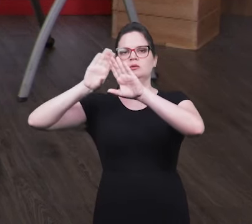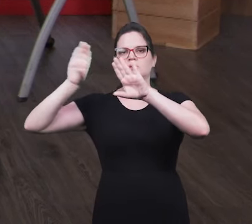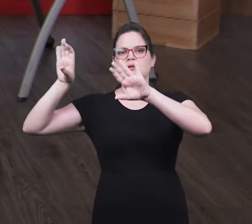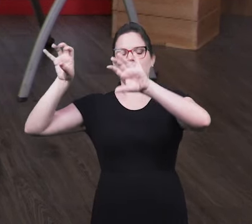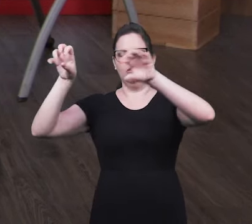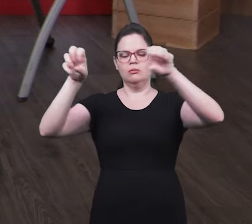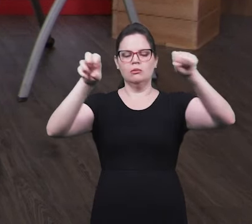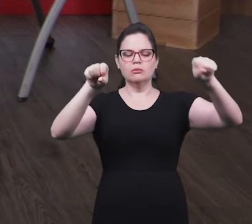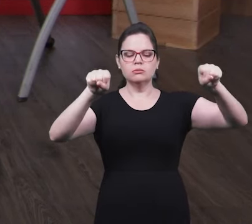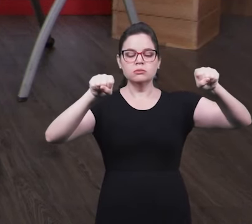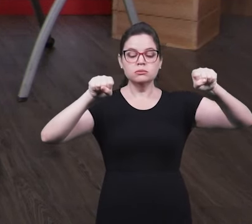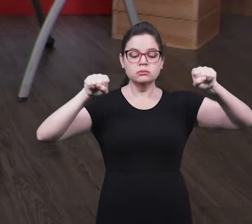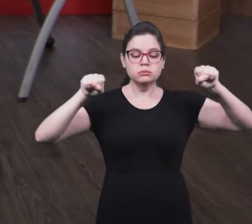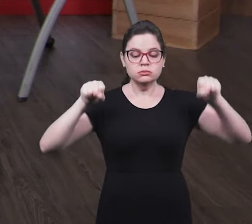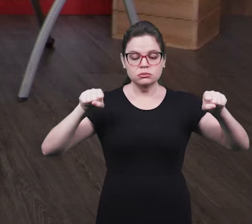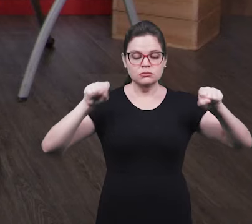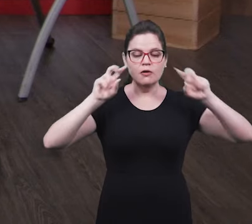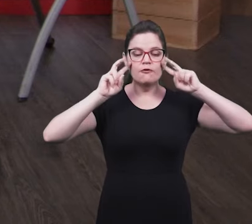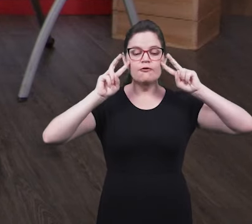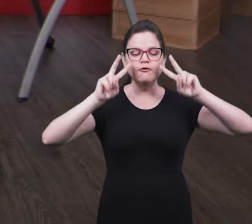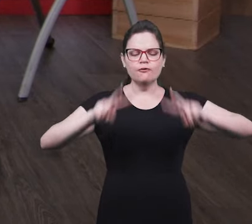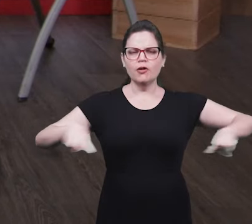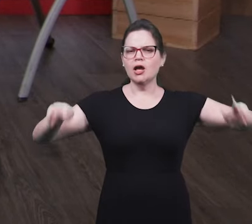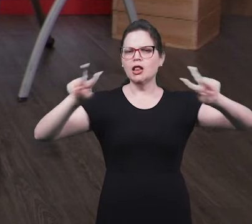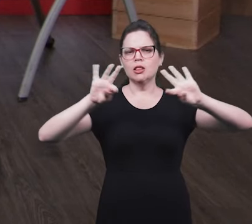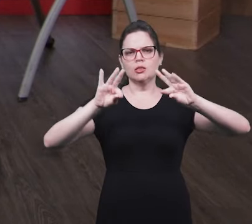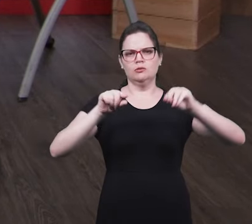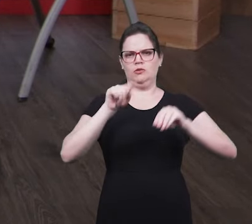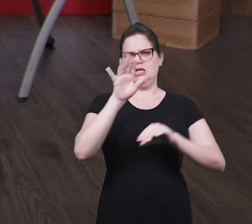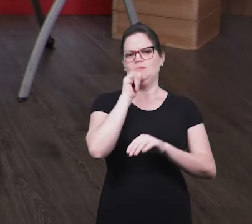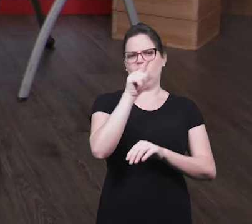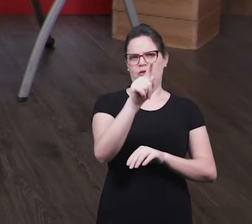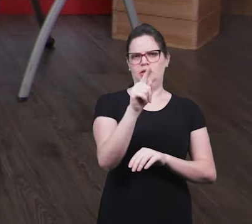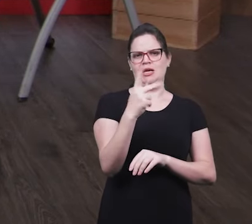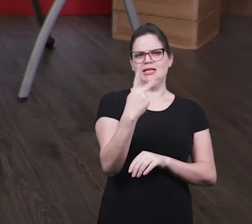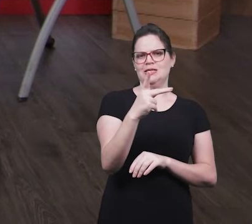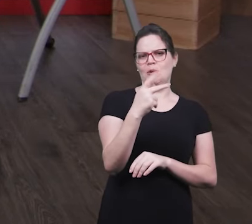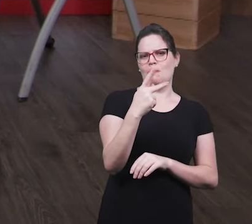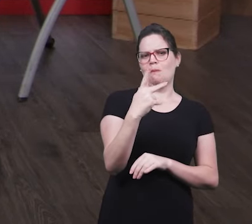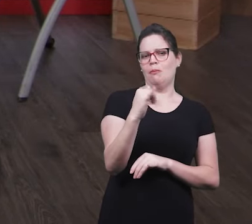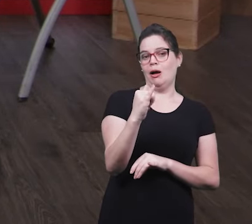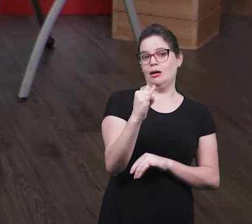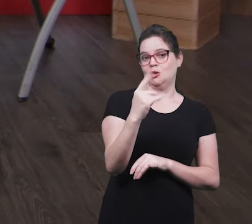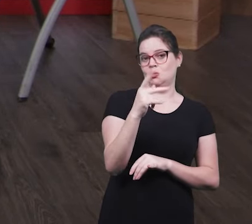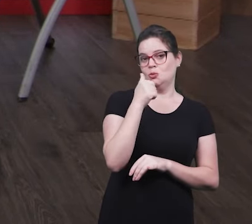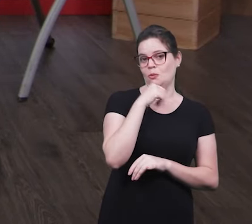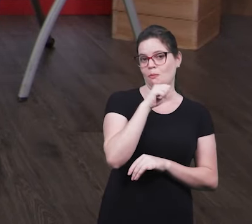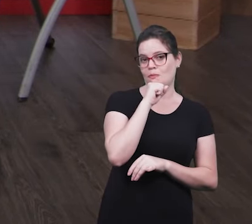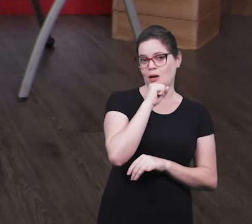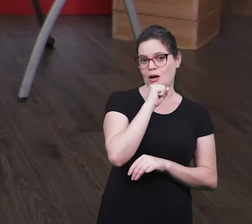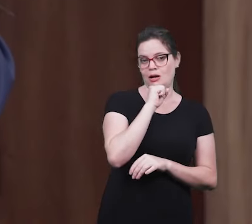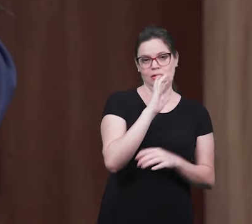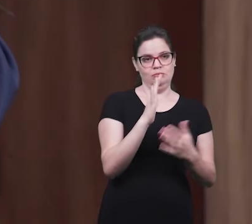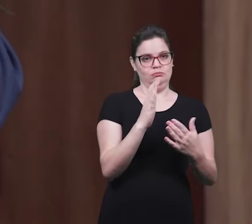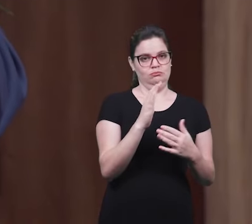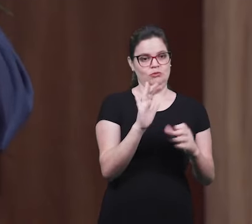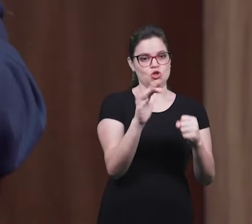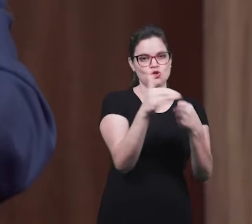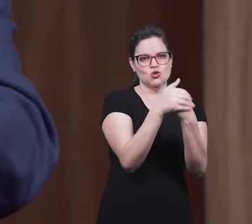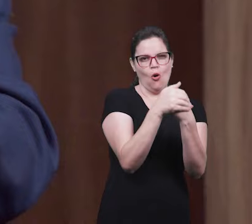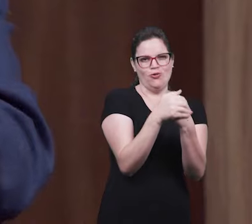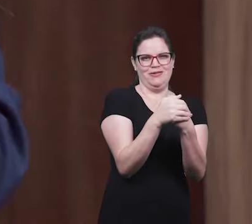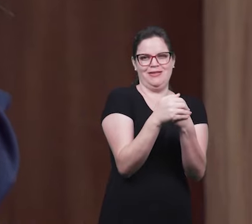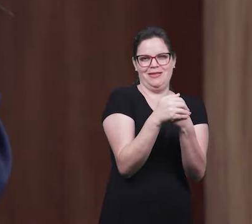coisas. Você pode esconder do pai, da mãe, do